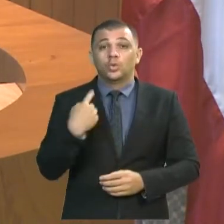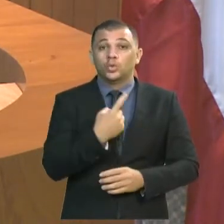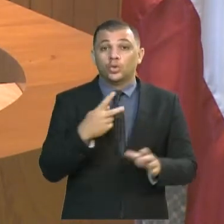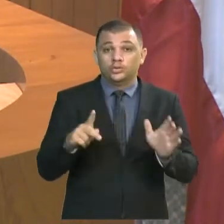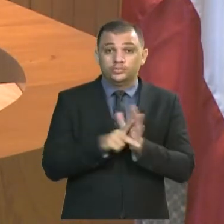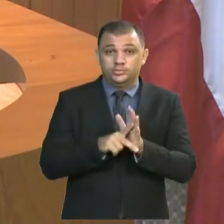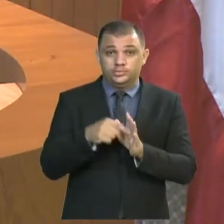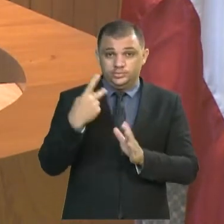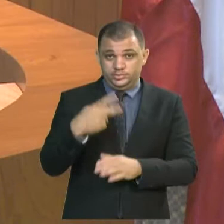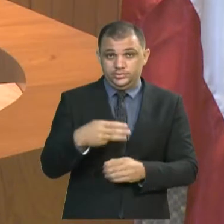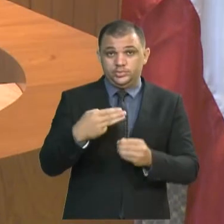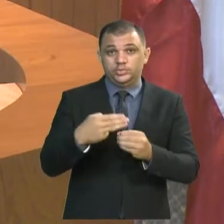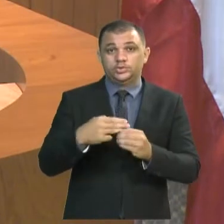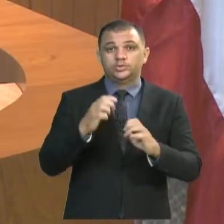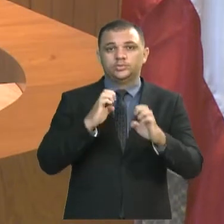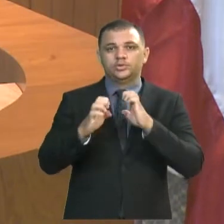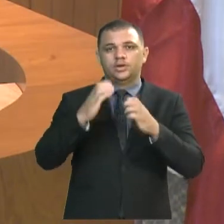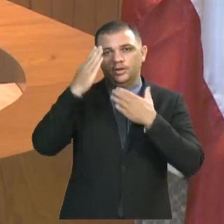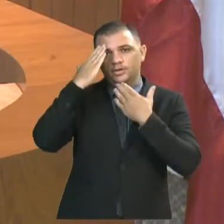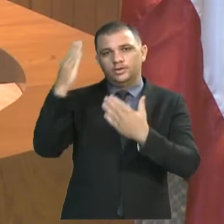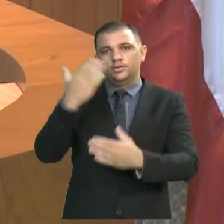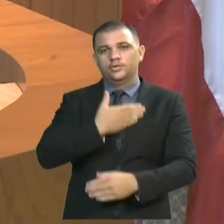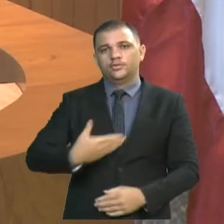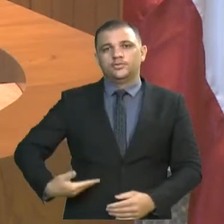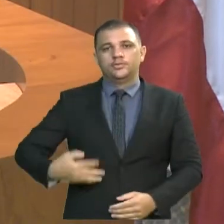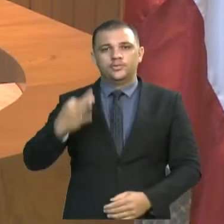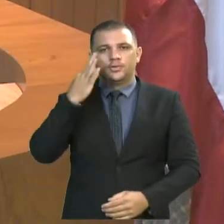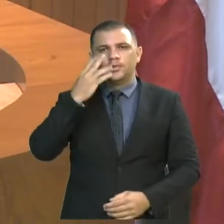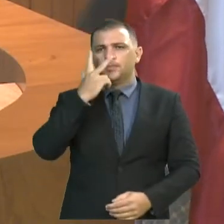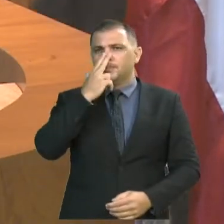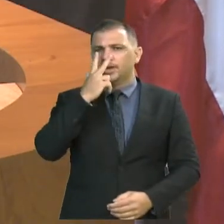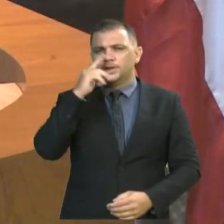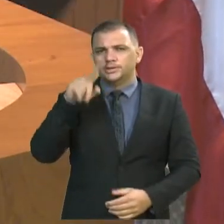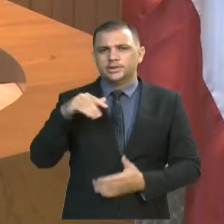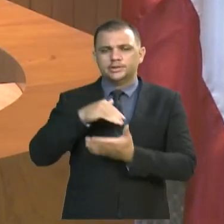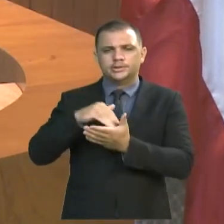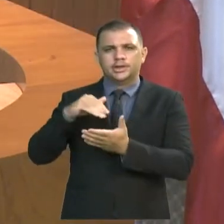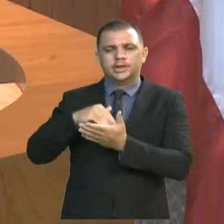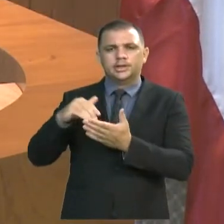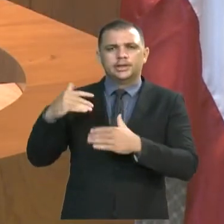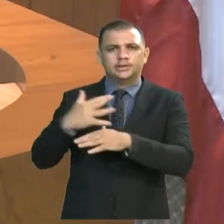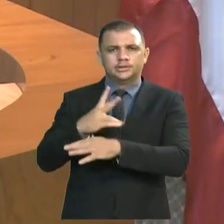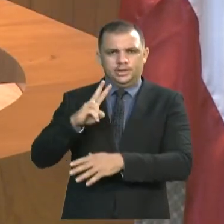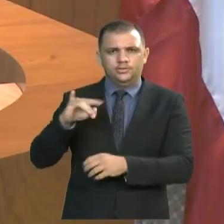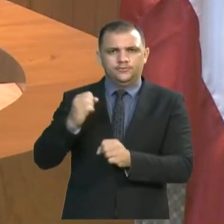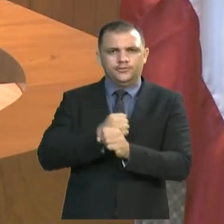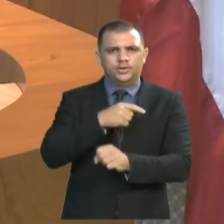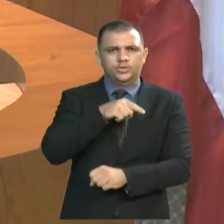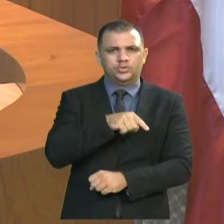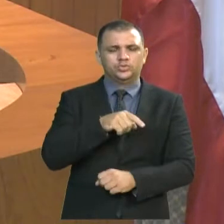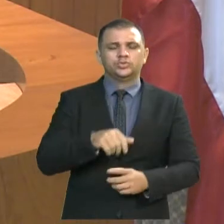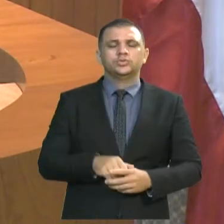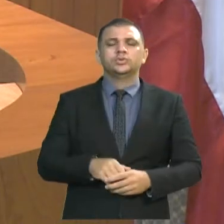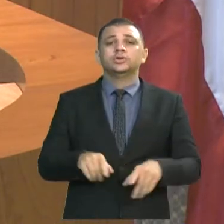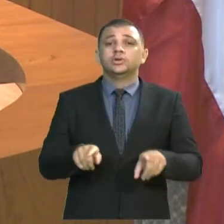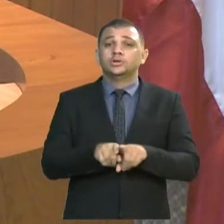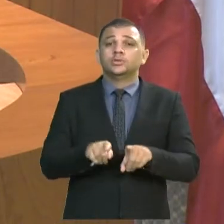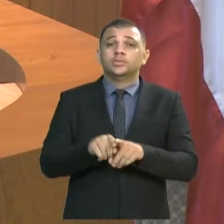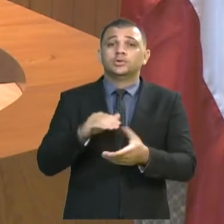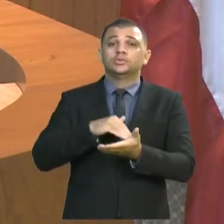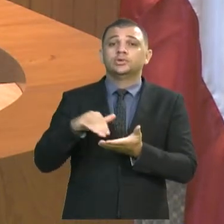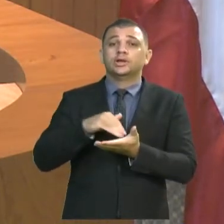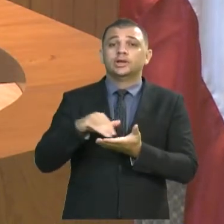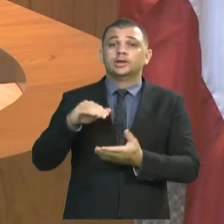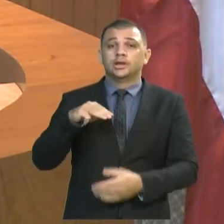Flávio Dino, né? Me parece que essa obra será feita pela CECID, ao secretário da CECID,